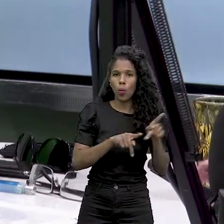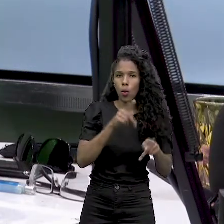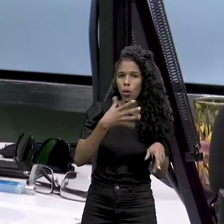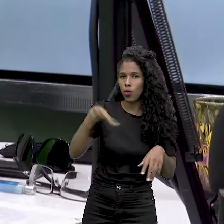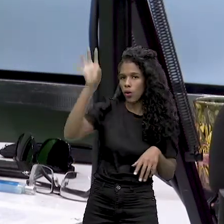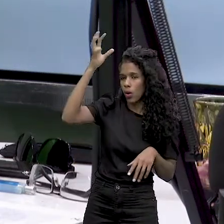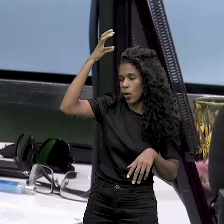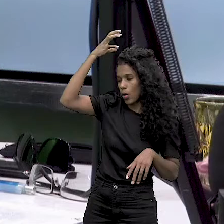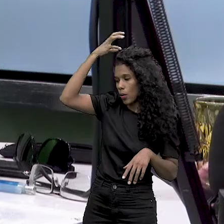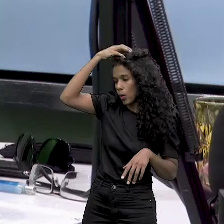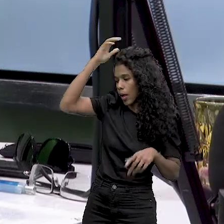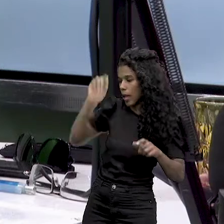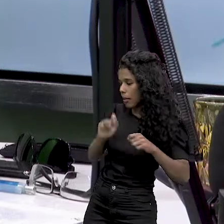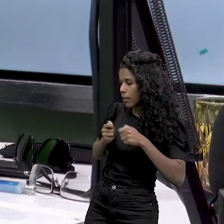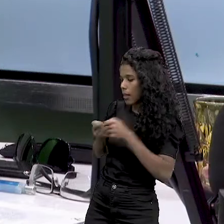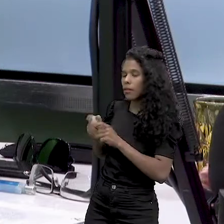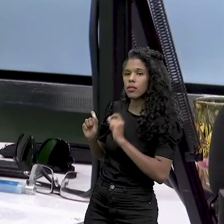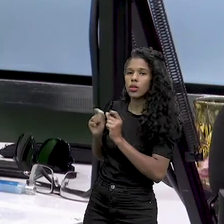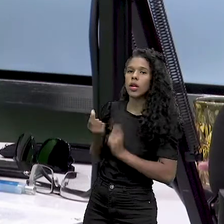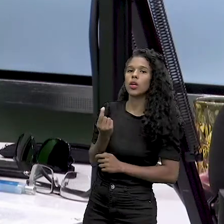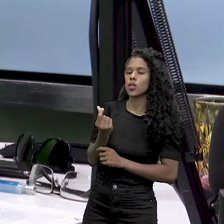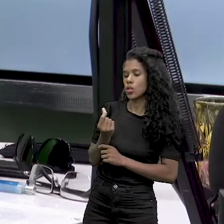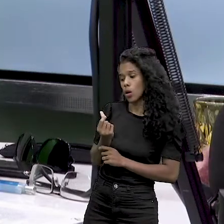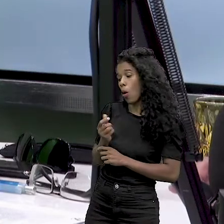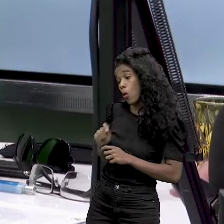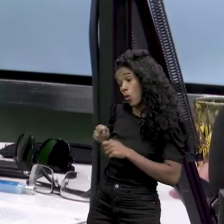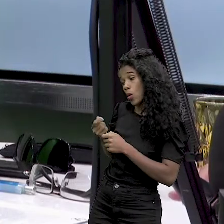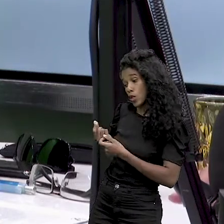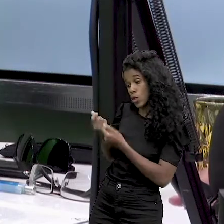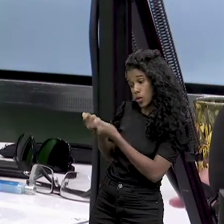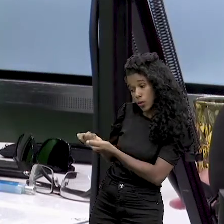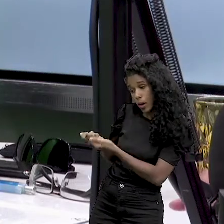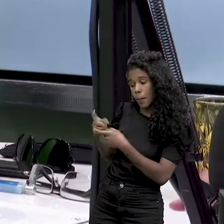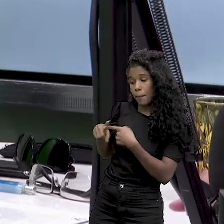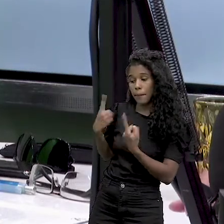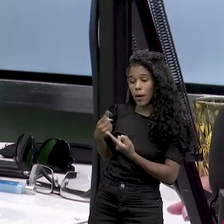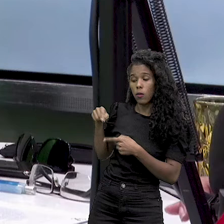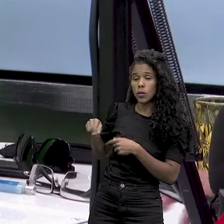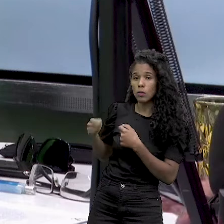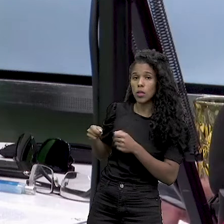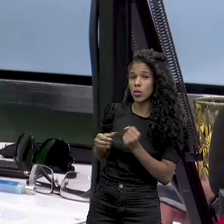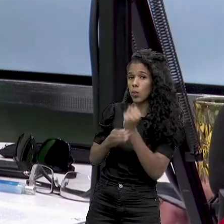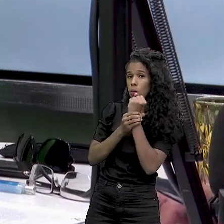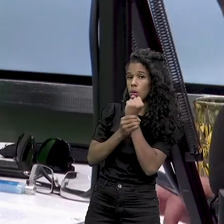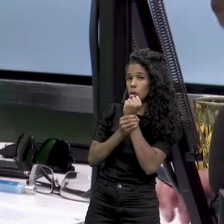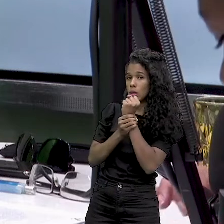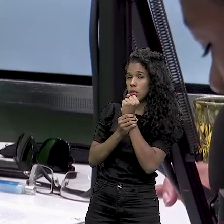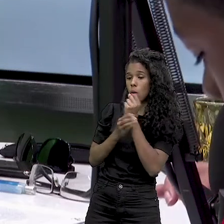melhorar a estrada. Aí isso tudo é trazido pelo comércio, né? Pela